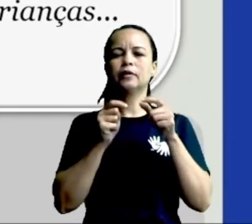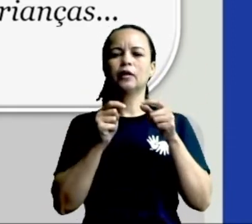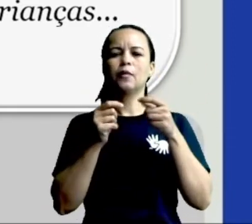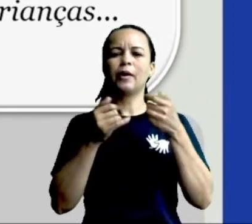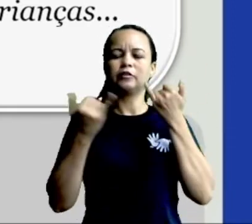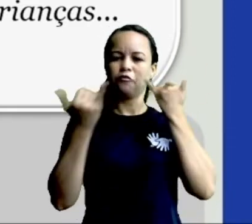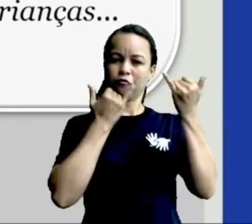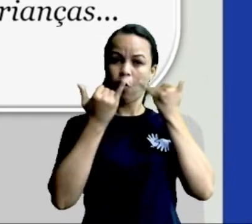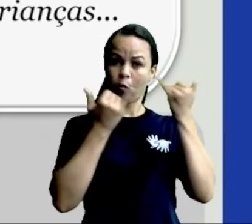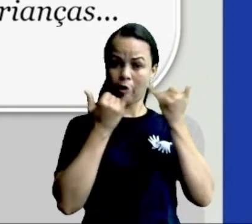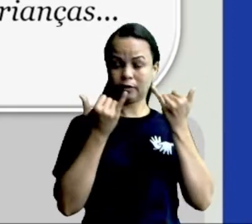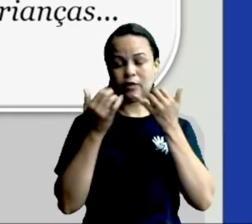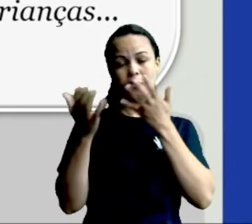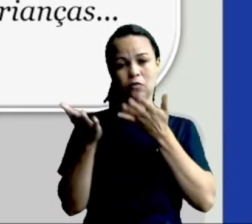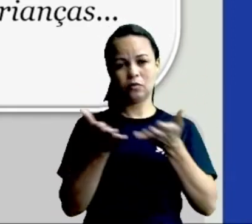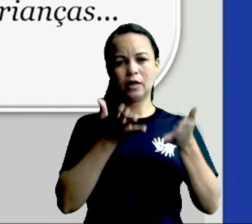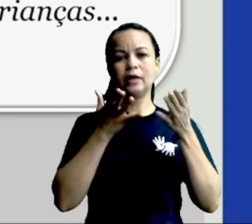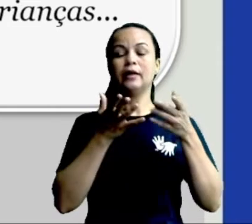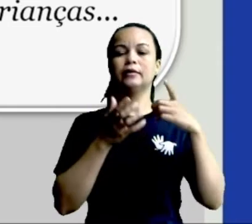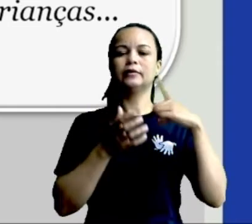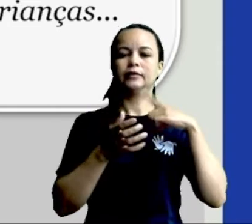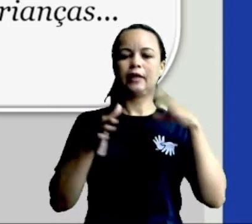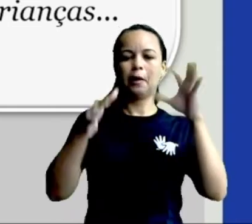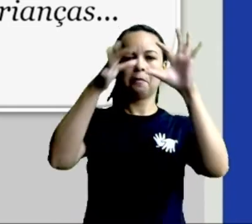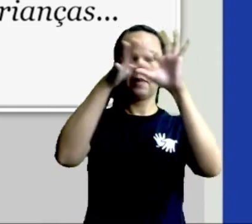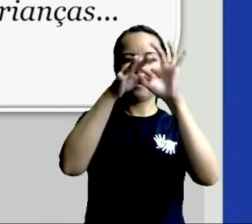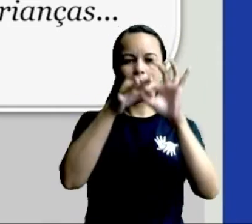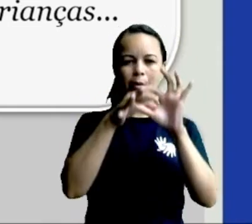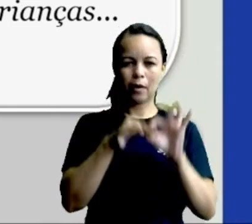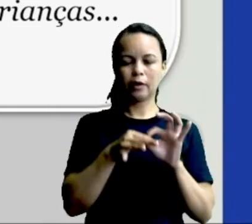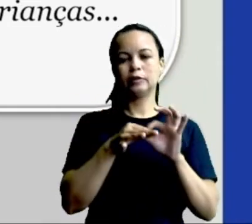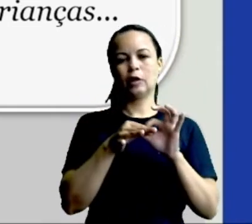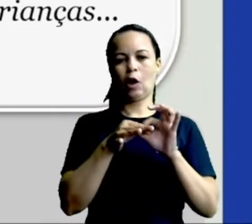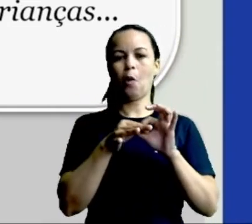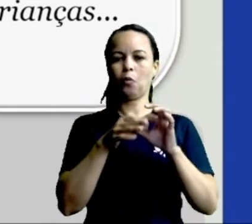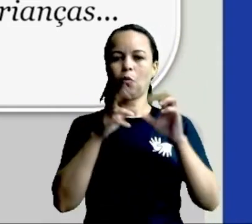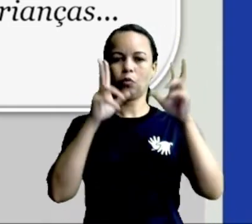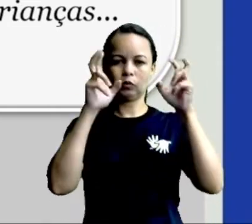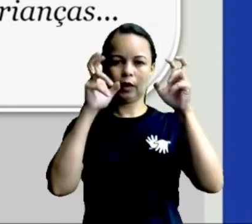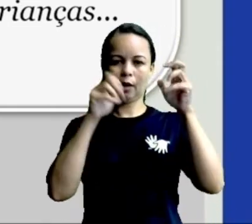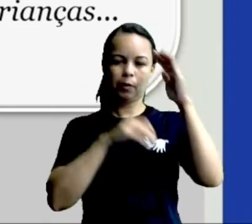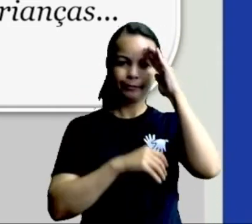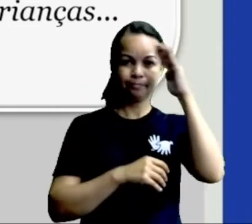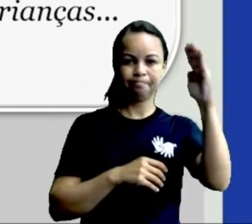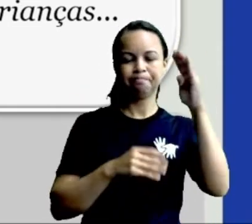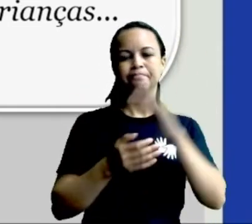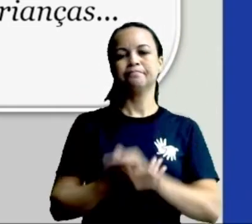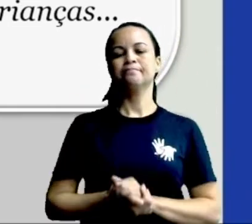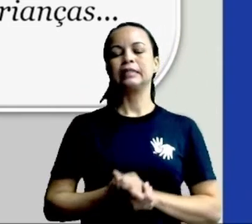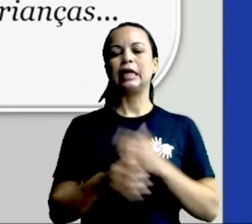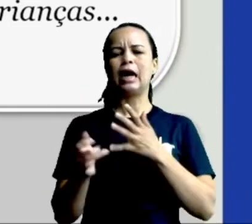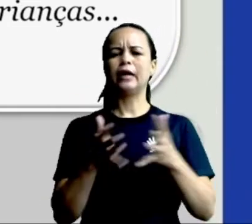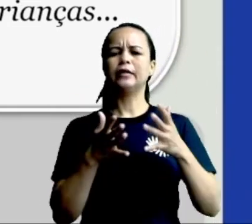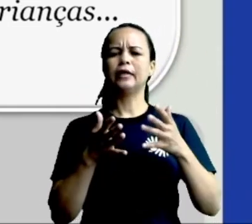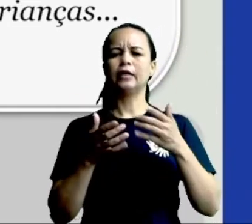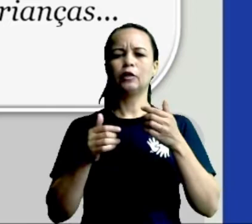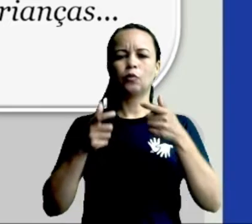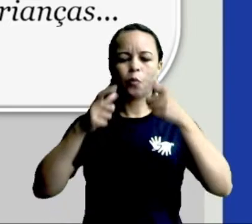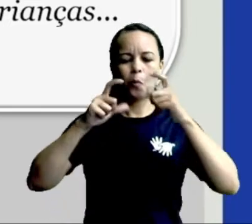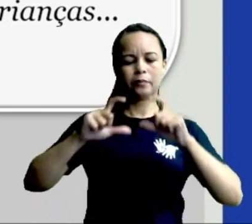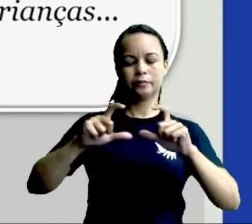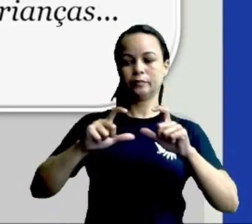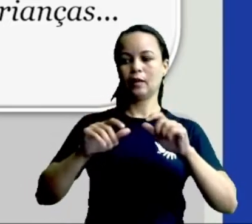mais informações e essas informações serem ligadas ao tema principal. E aí ele foi e continuou como?